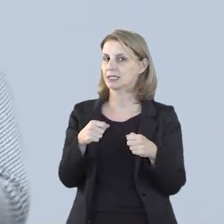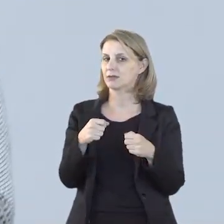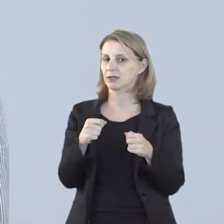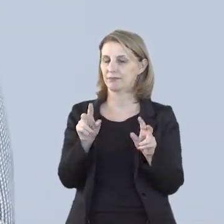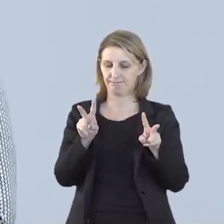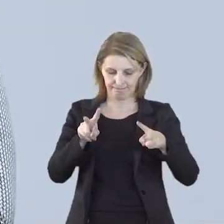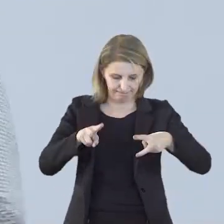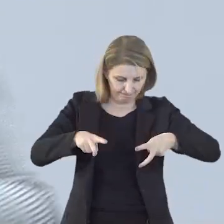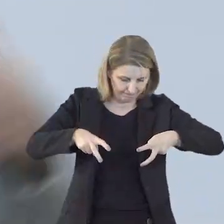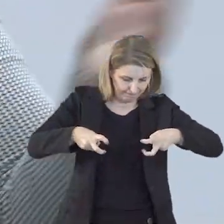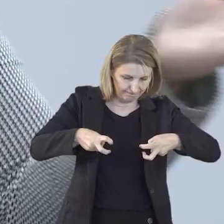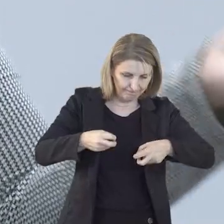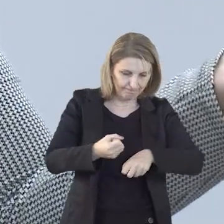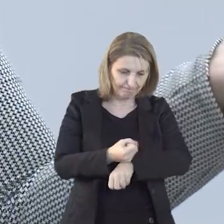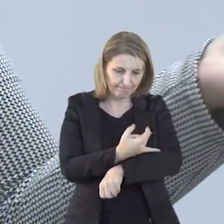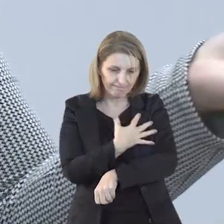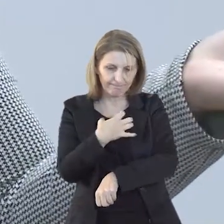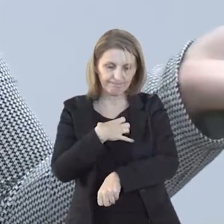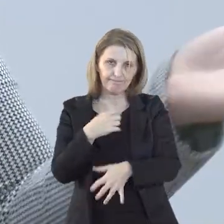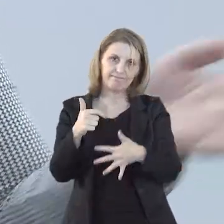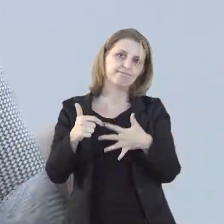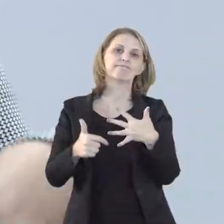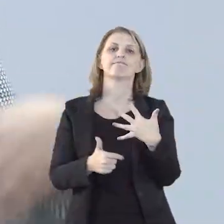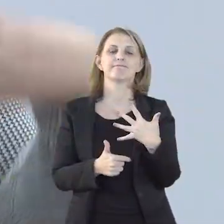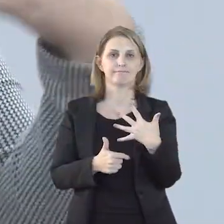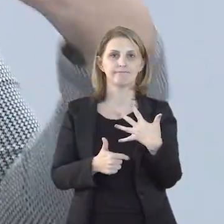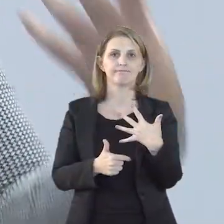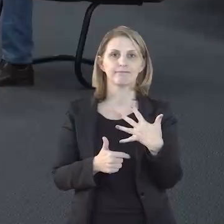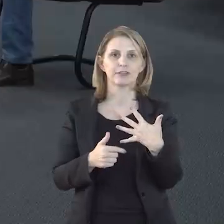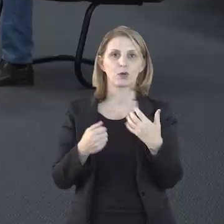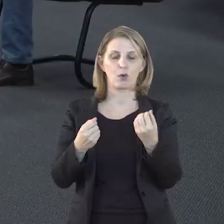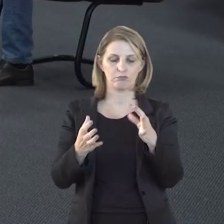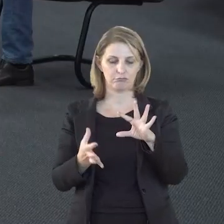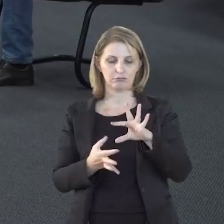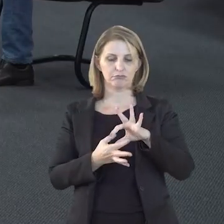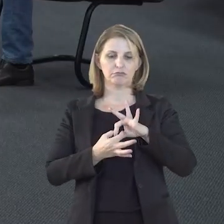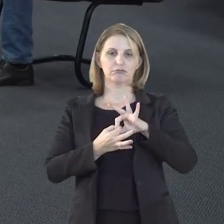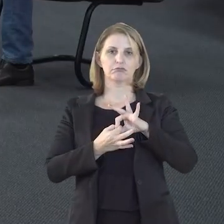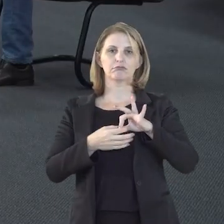gente acaba por não reconhecer as nossas emoções, por não